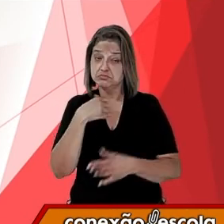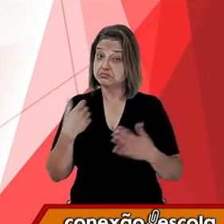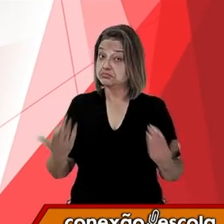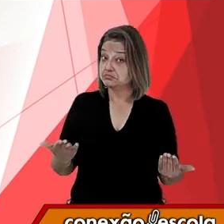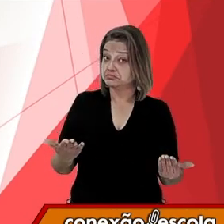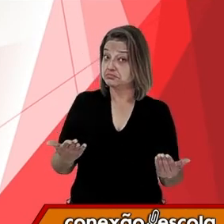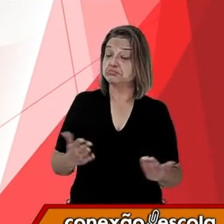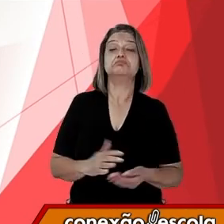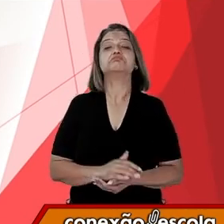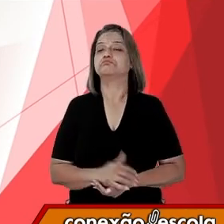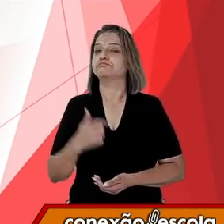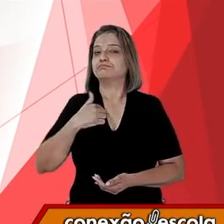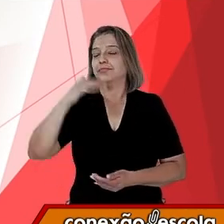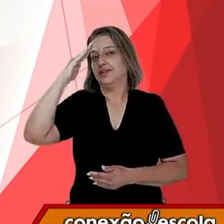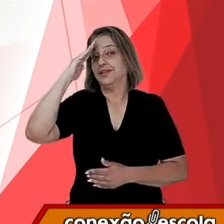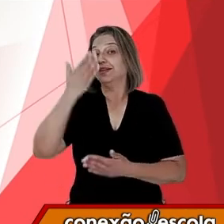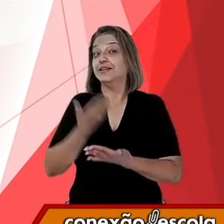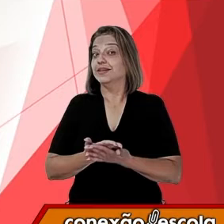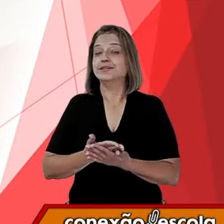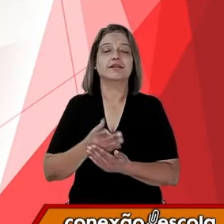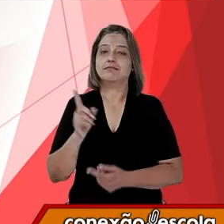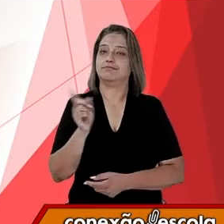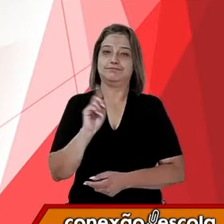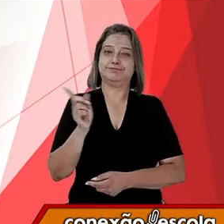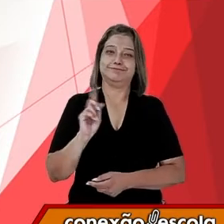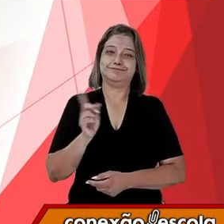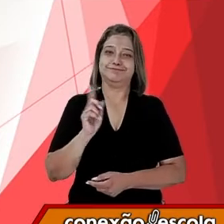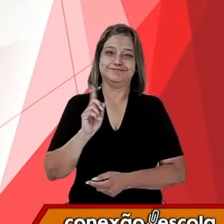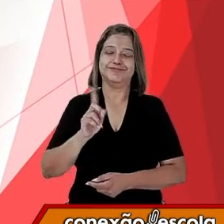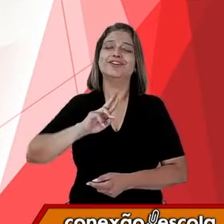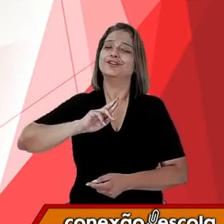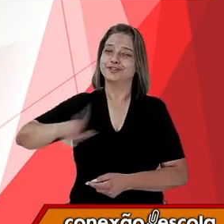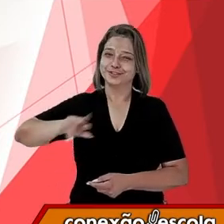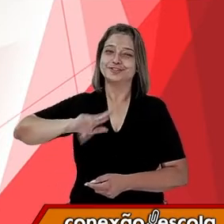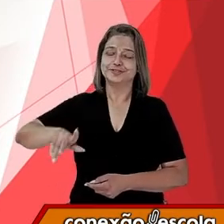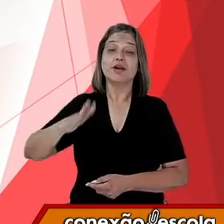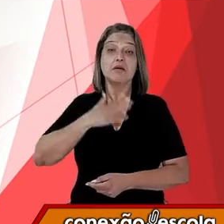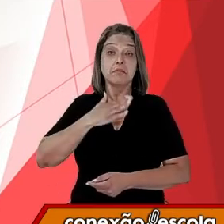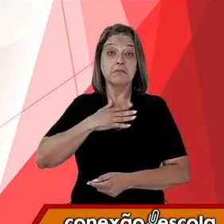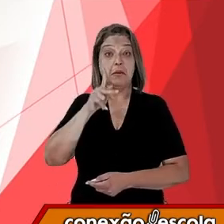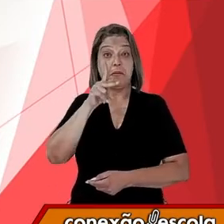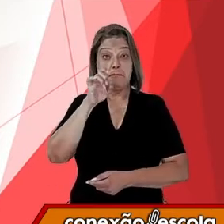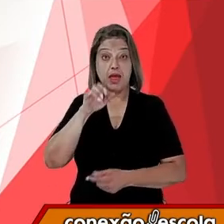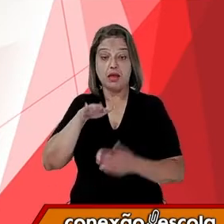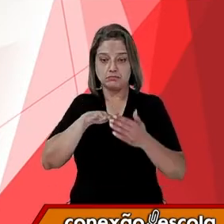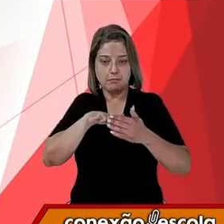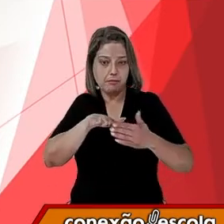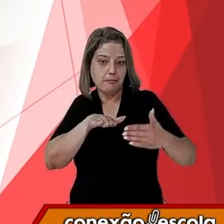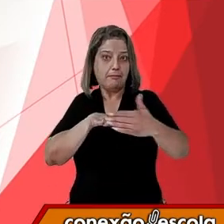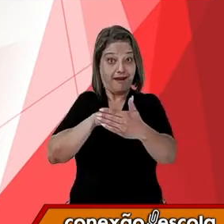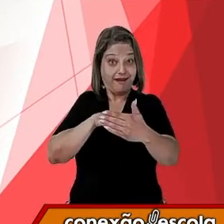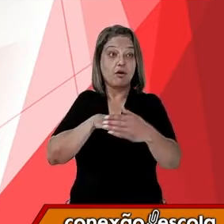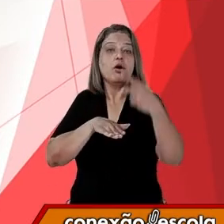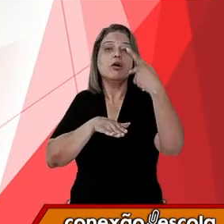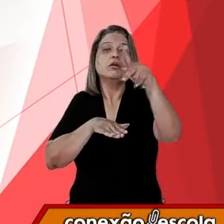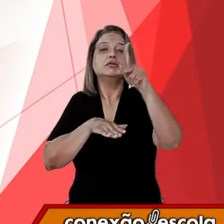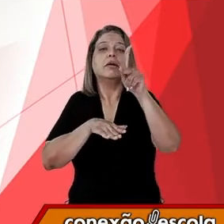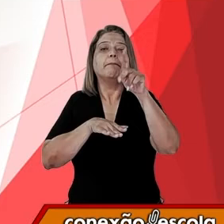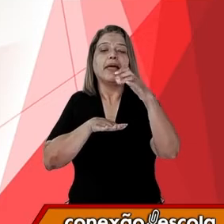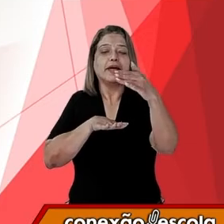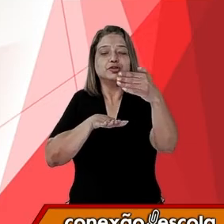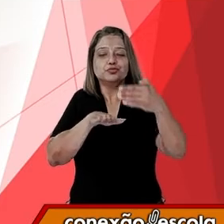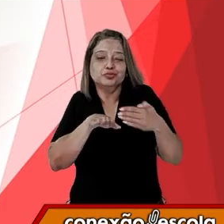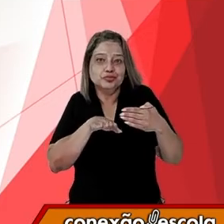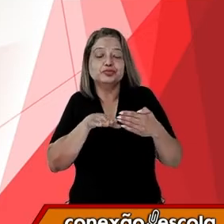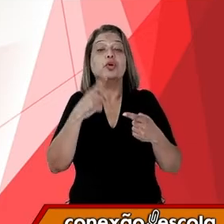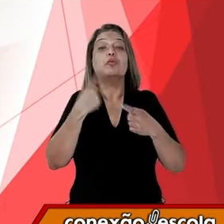Será? Eu acredito que não, né? O meu passo é maior do que o seu, porque eu sou